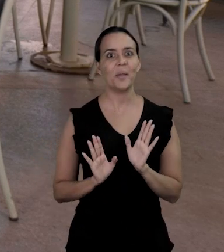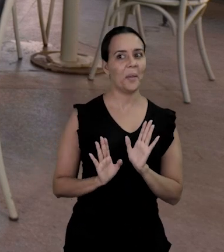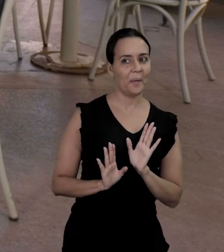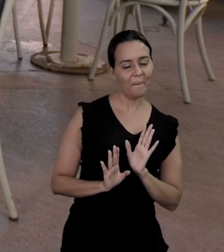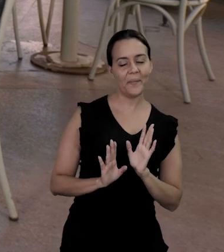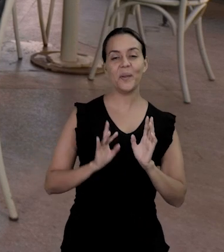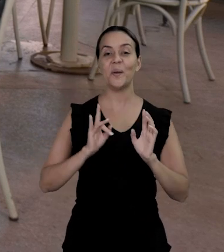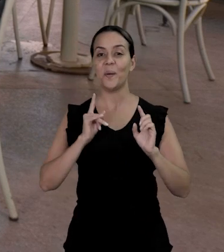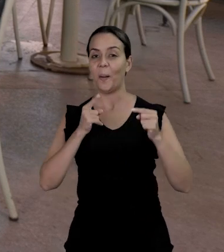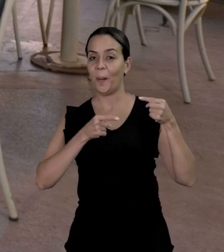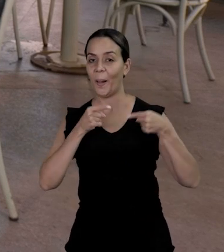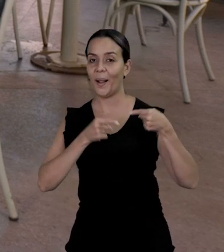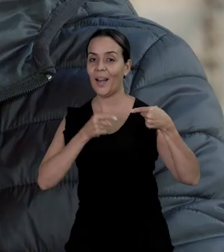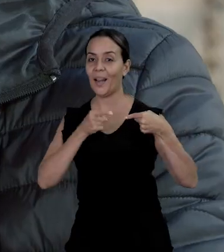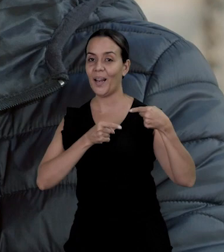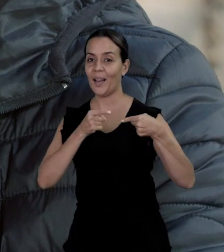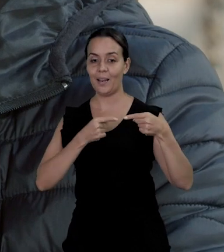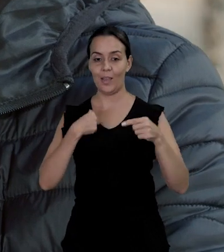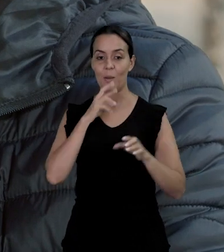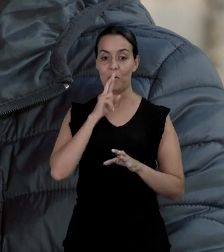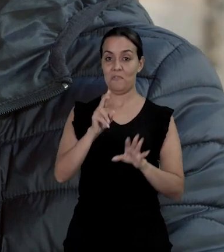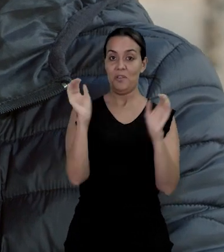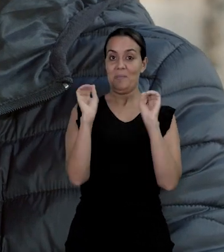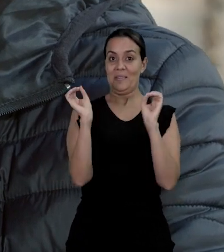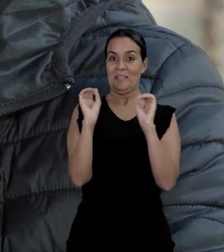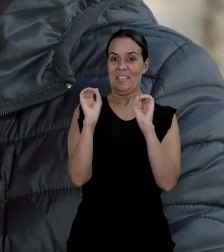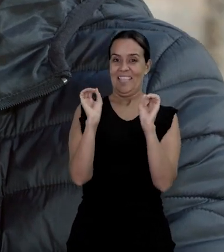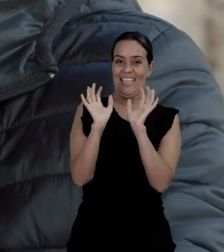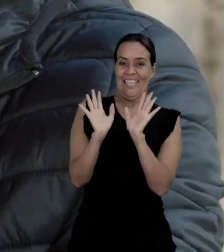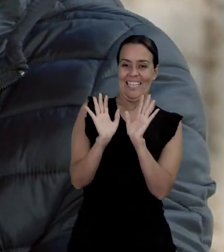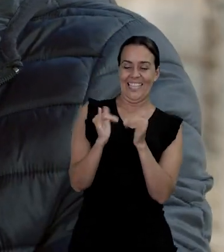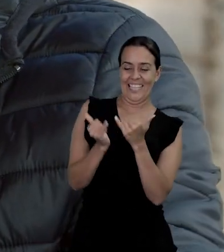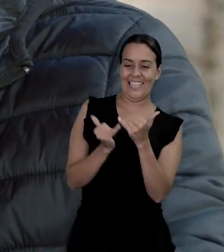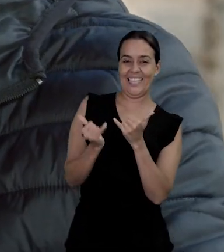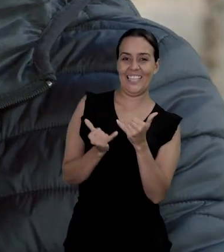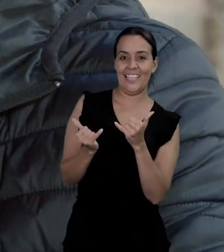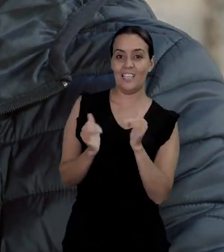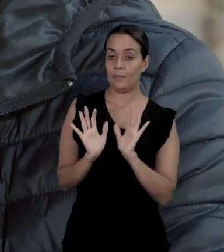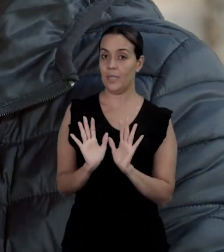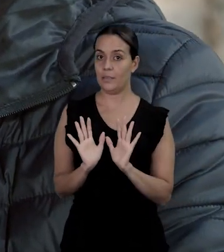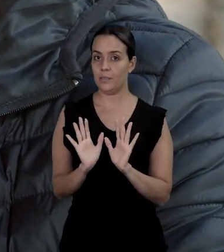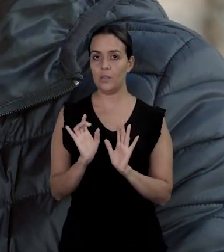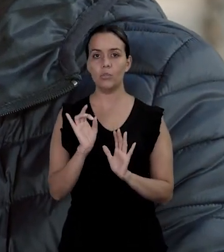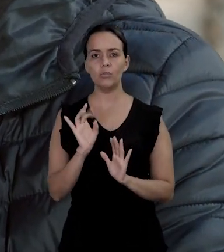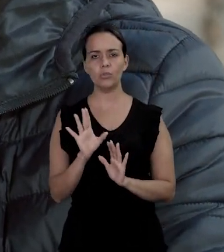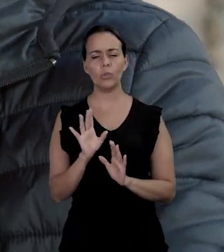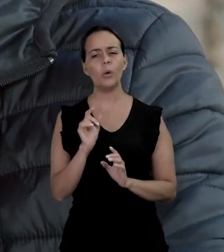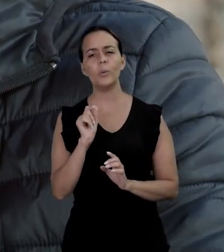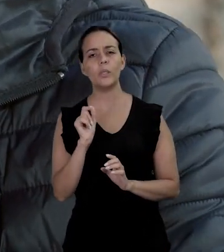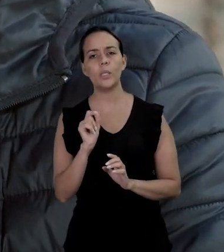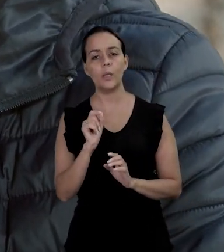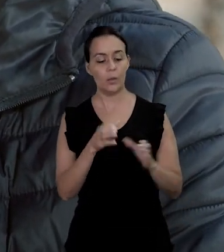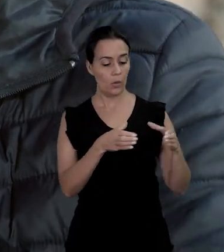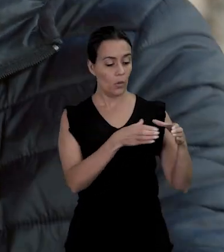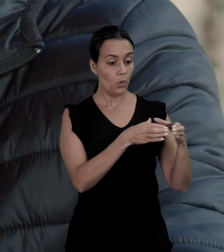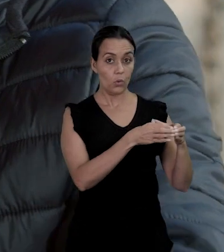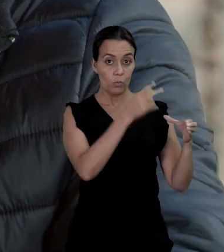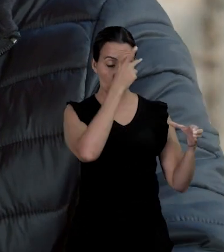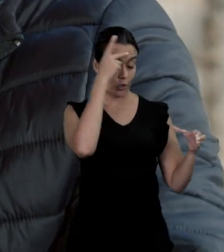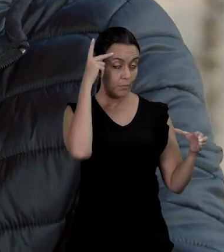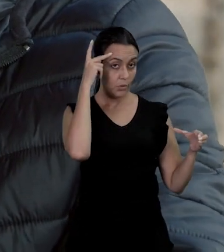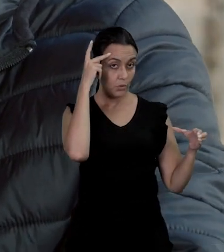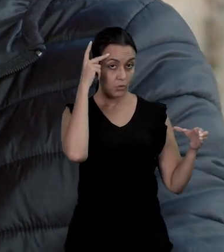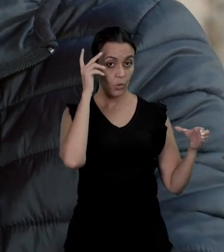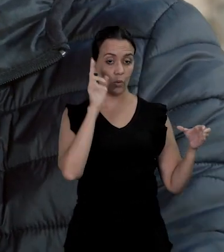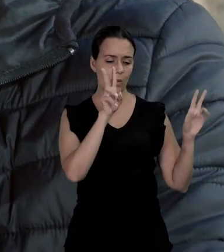trazer só o debate. Tá. Um grupo de pessoas pode achar que esse tema ele é do fundamento moral da liberdade. Da liberdade